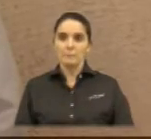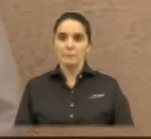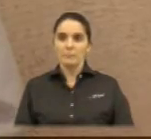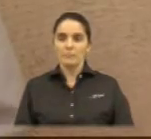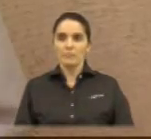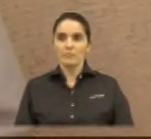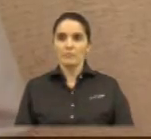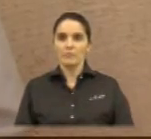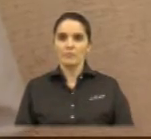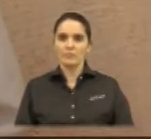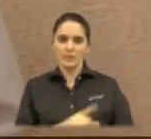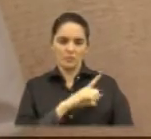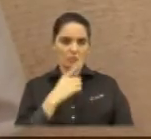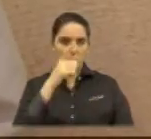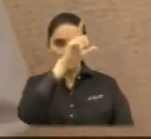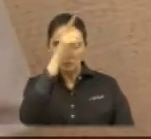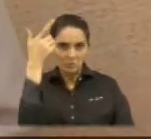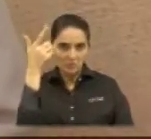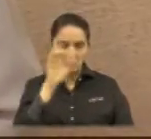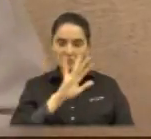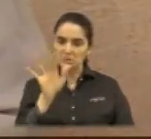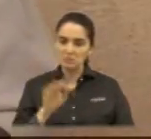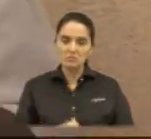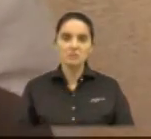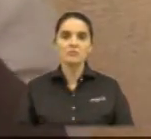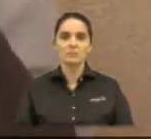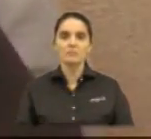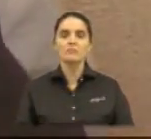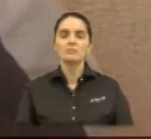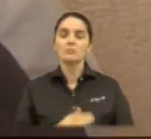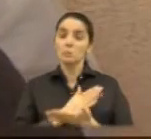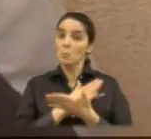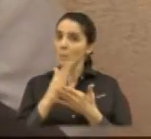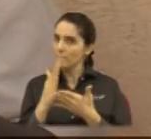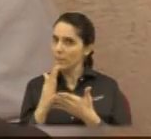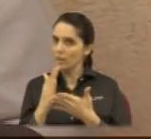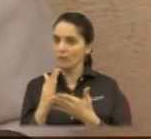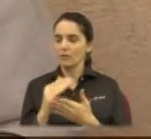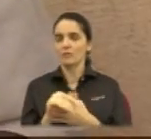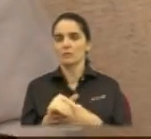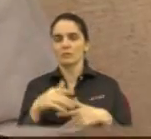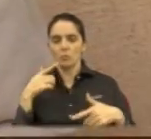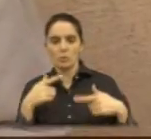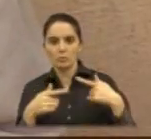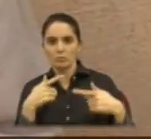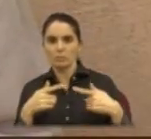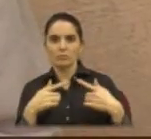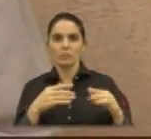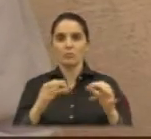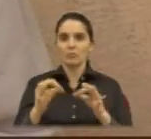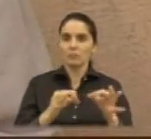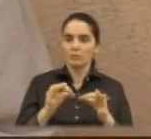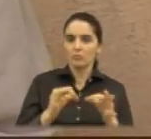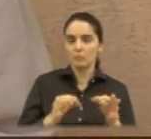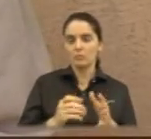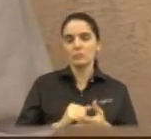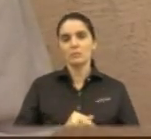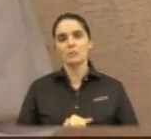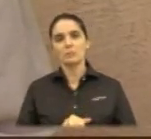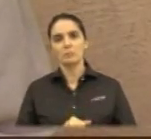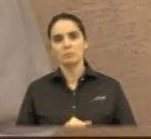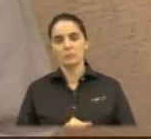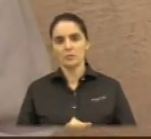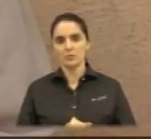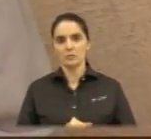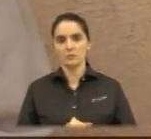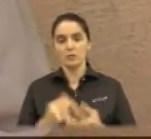acho que o Luizinho. Nos primeiros momentos que a gente estava discutindo a questão do Plano Municipal de Igualdade